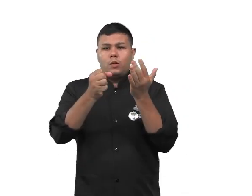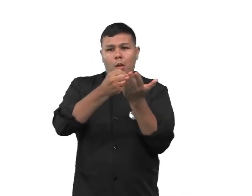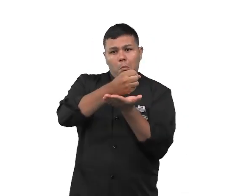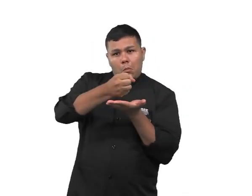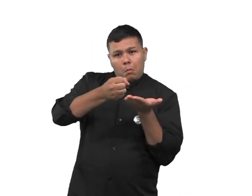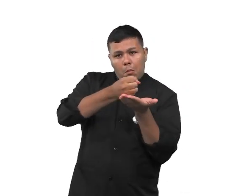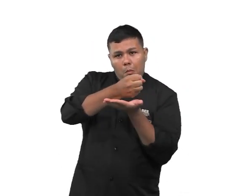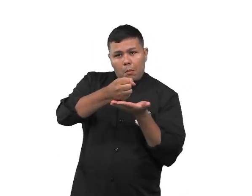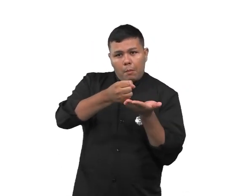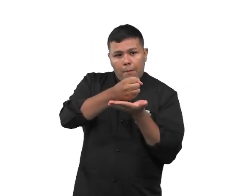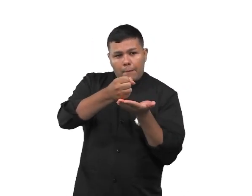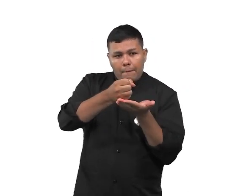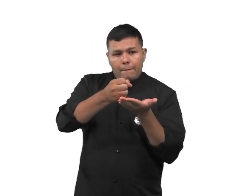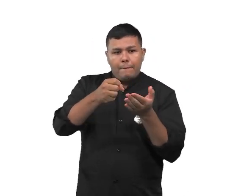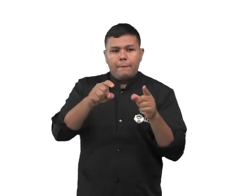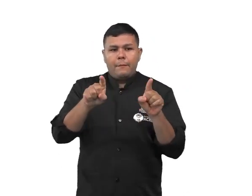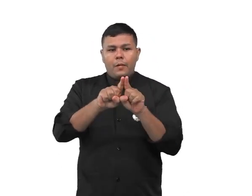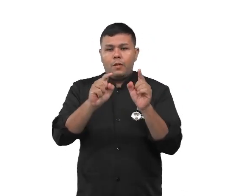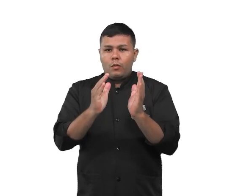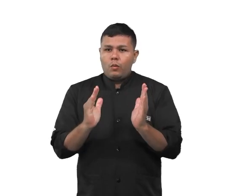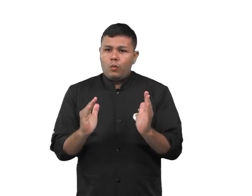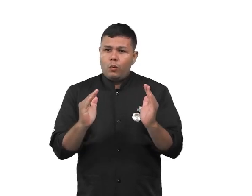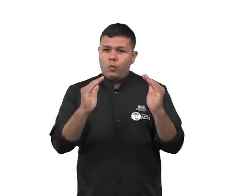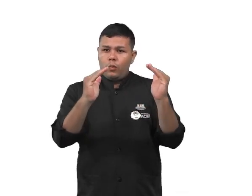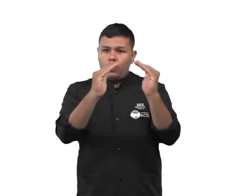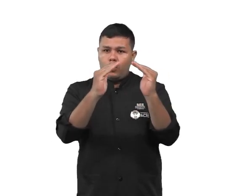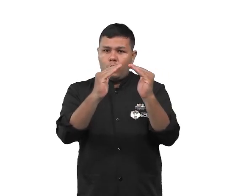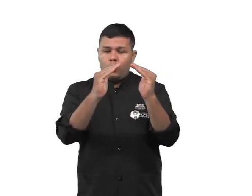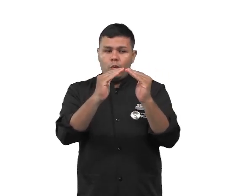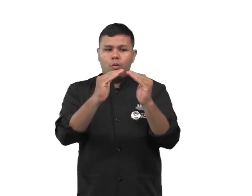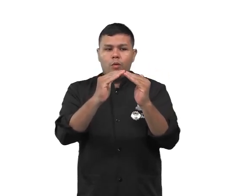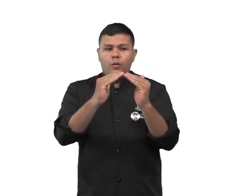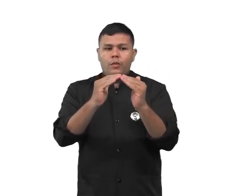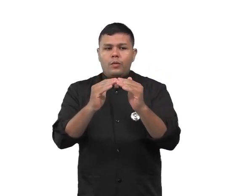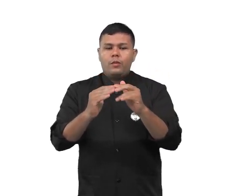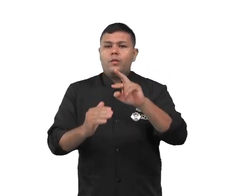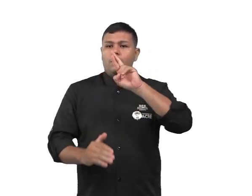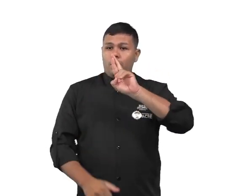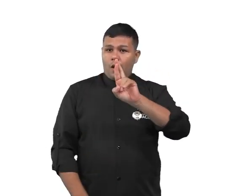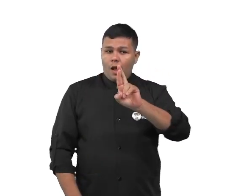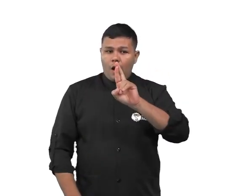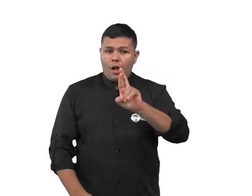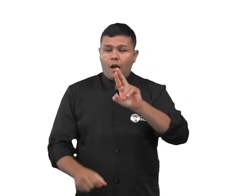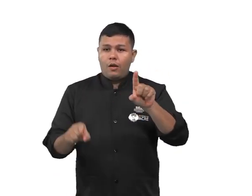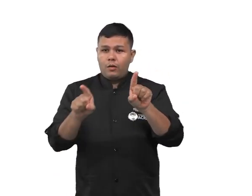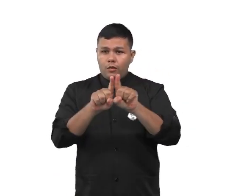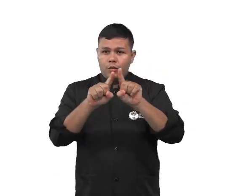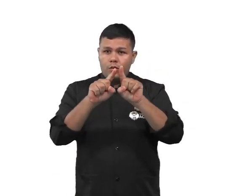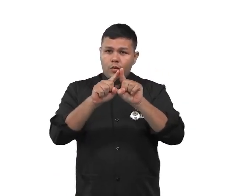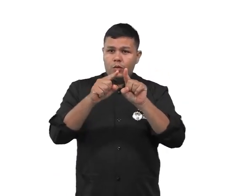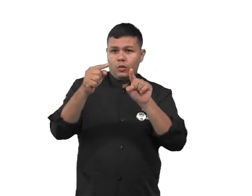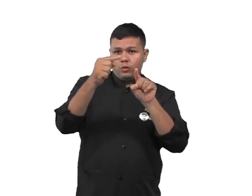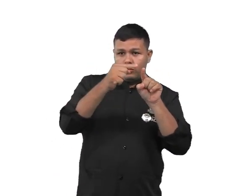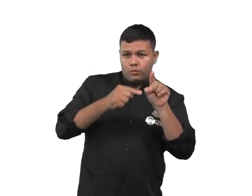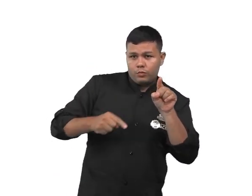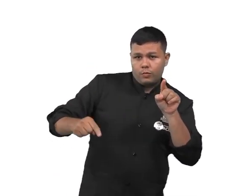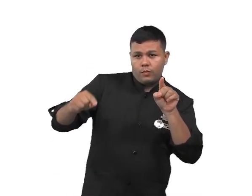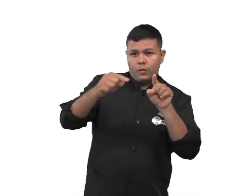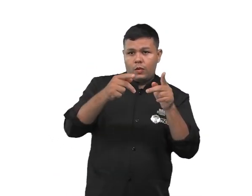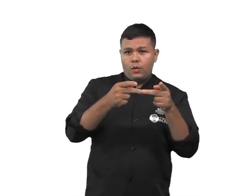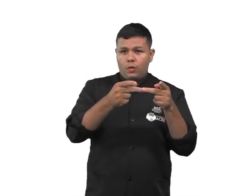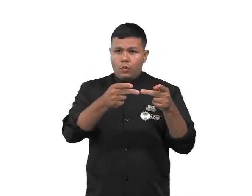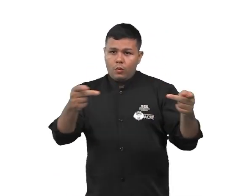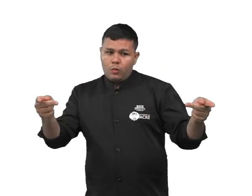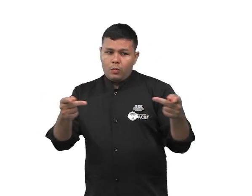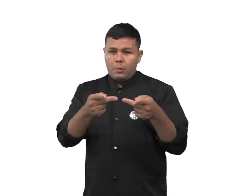base do cone, né? As mesmas ideias de raio, porque é base circular, tá bom? E você tem aqui ao lado a planificação